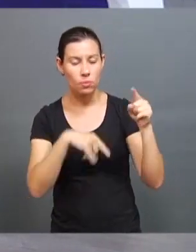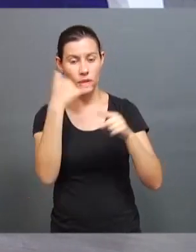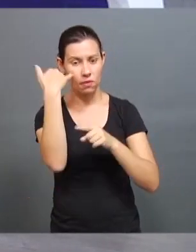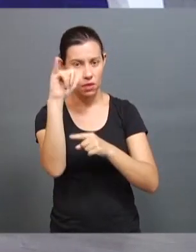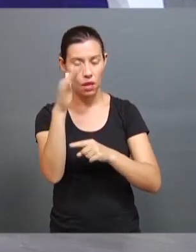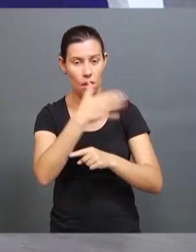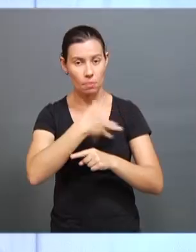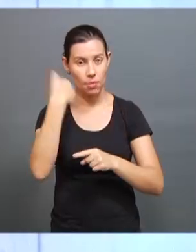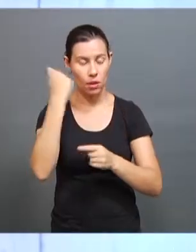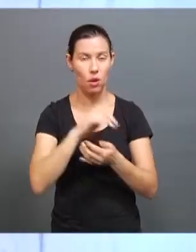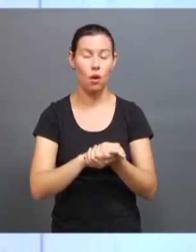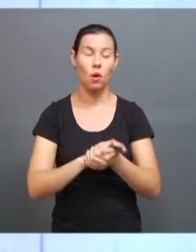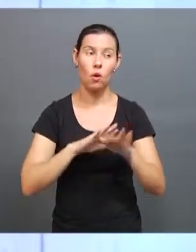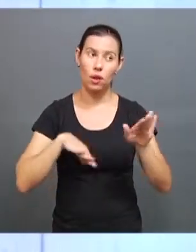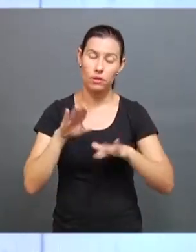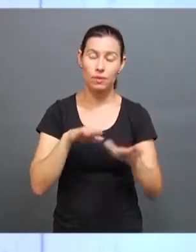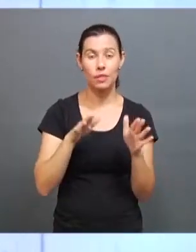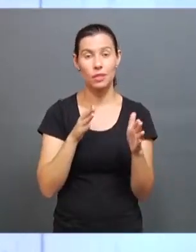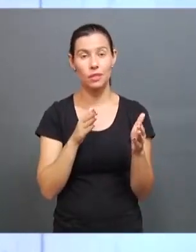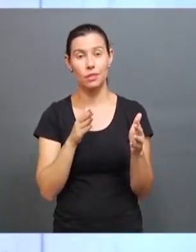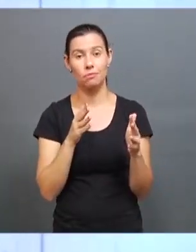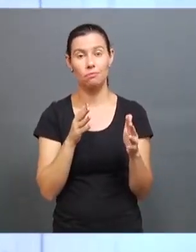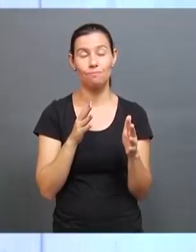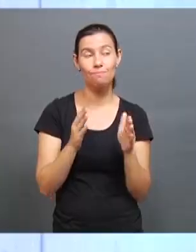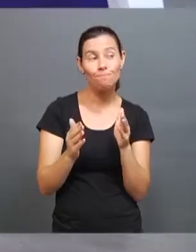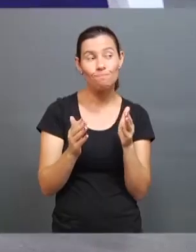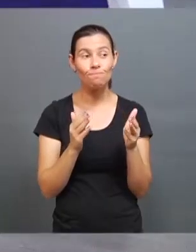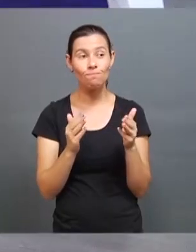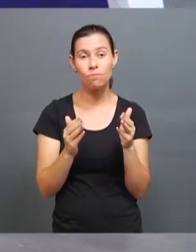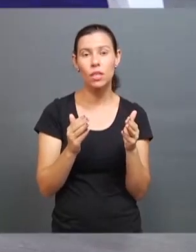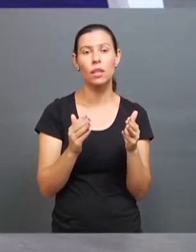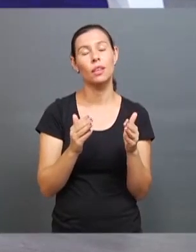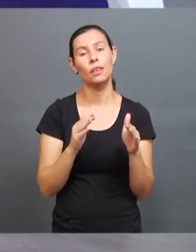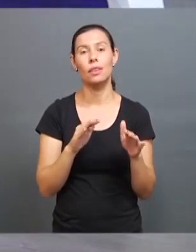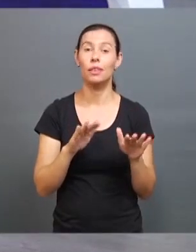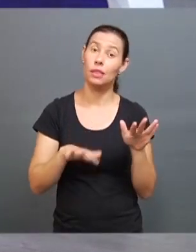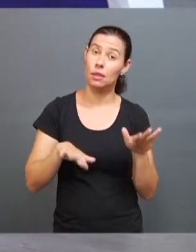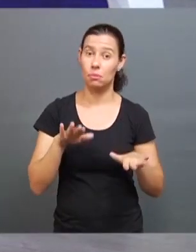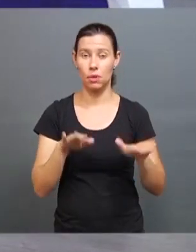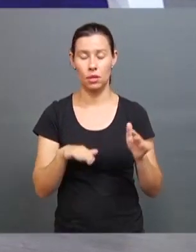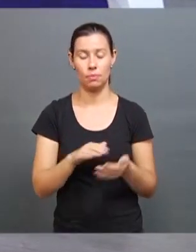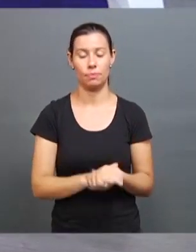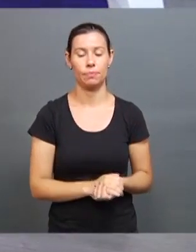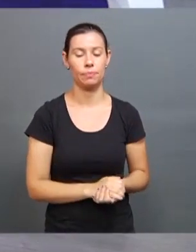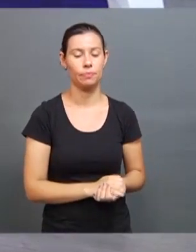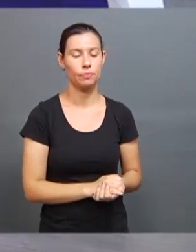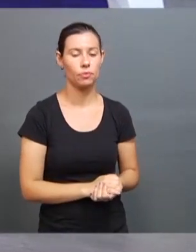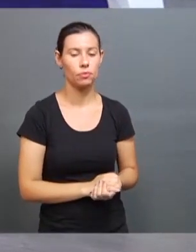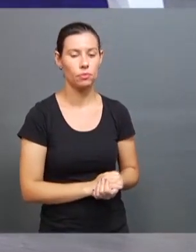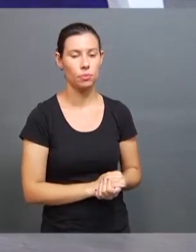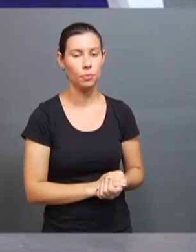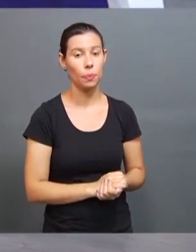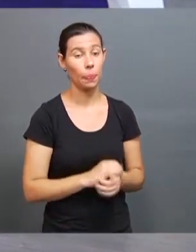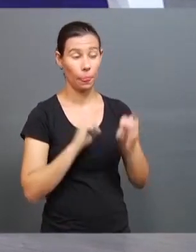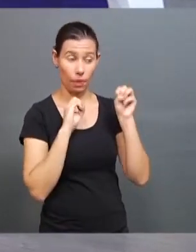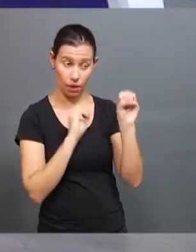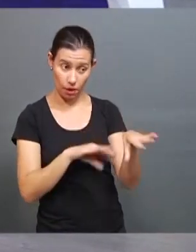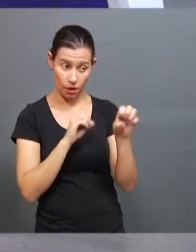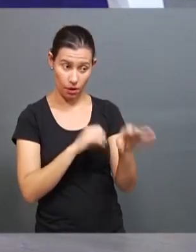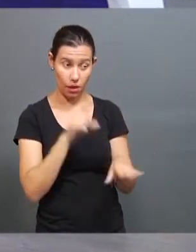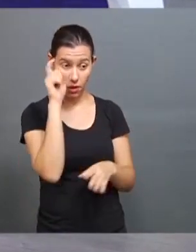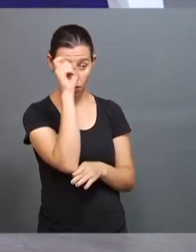ou é o meio termo? O que, que é mais difícil, Valéria? Educar dá trabalho. E